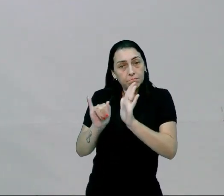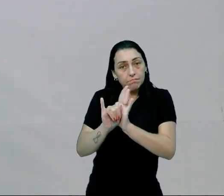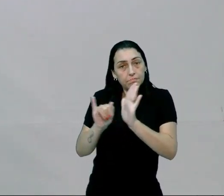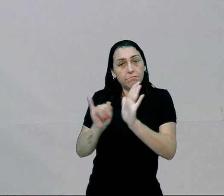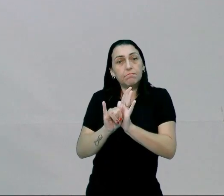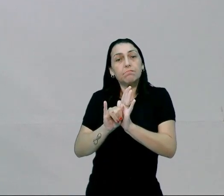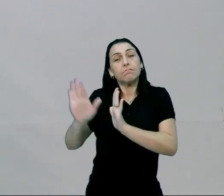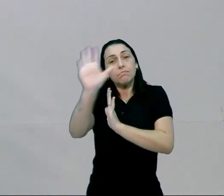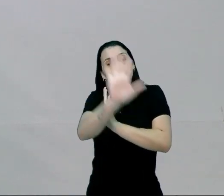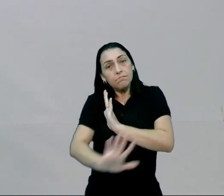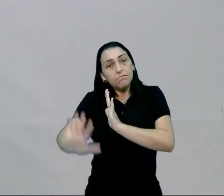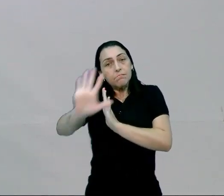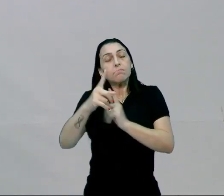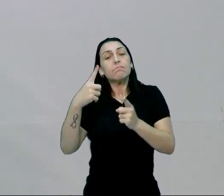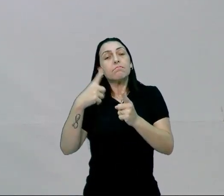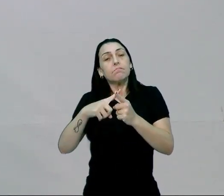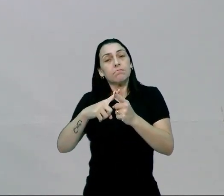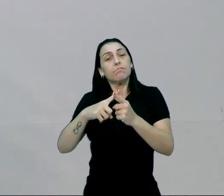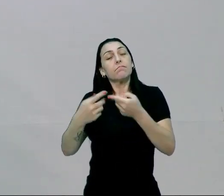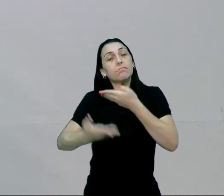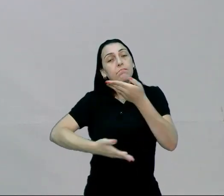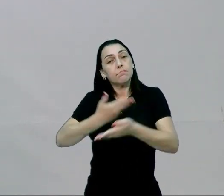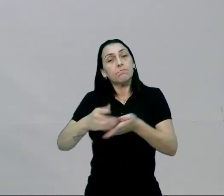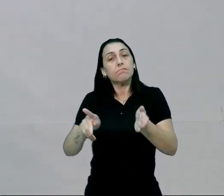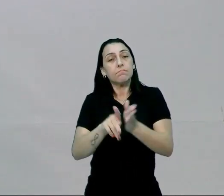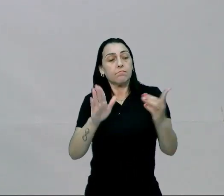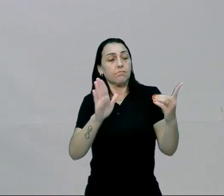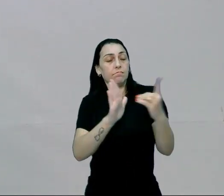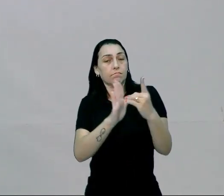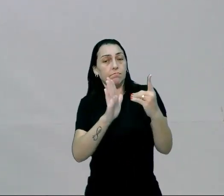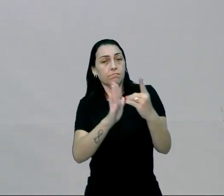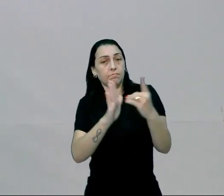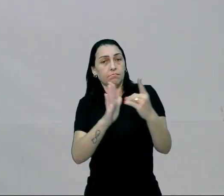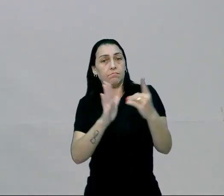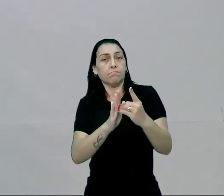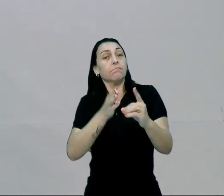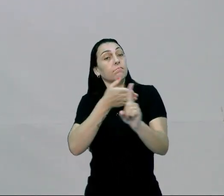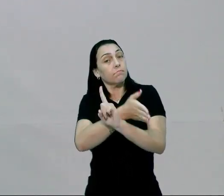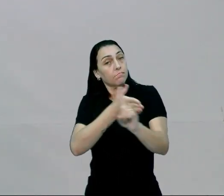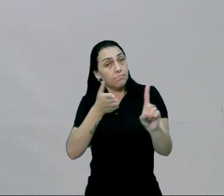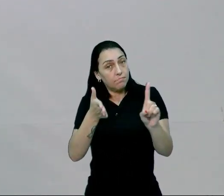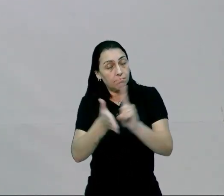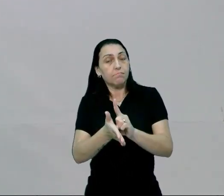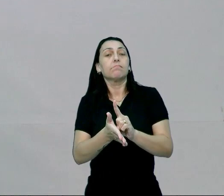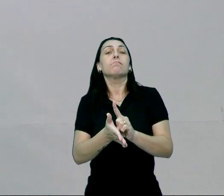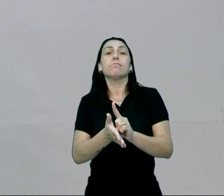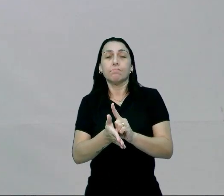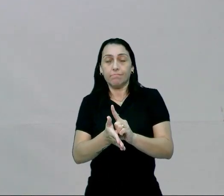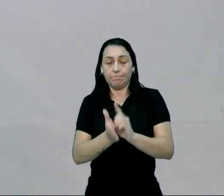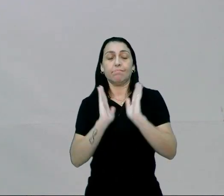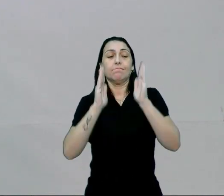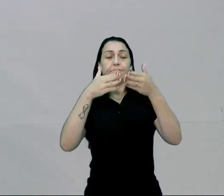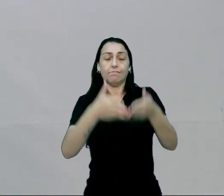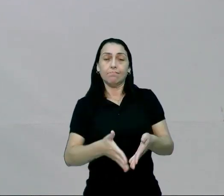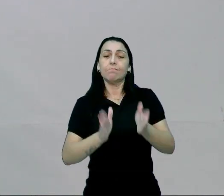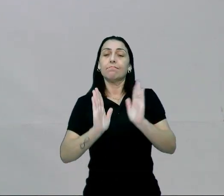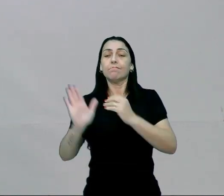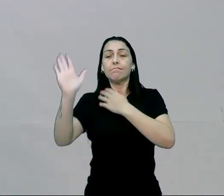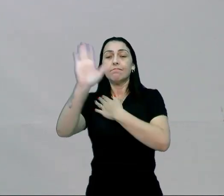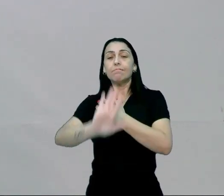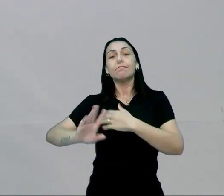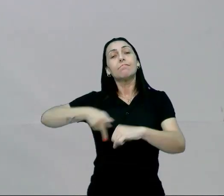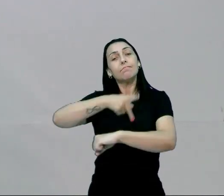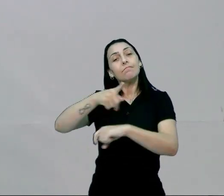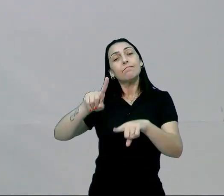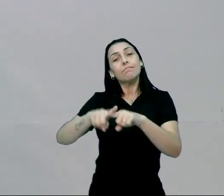identitária e nacional, porque a peteca tem essa correlação indígena. É claro que a modalidade badminton tem esse direcionamento já internacional, só